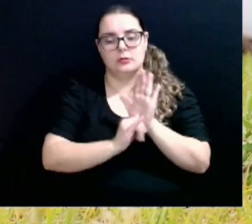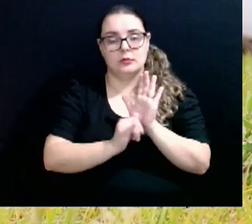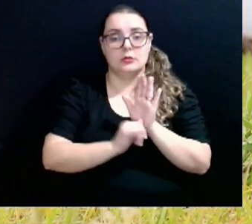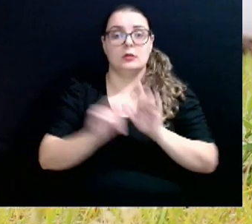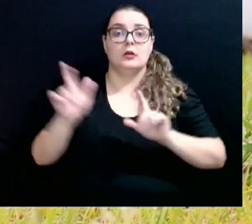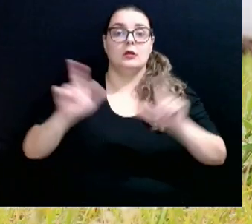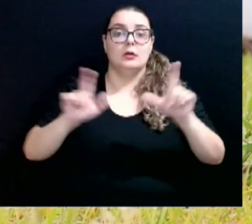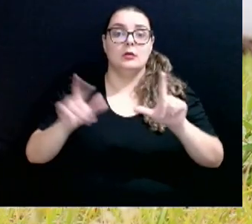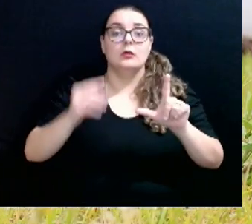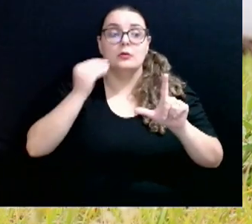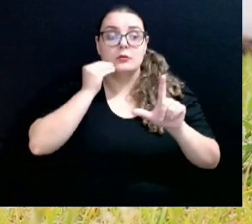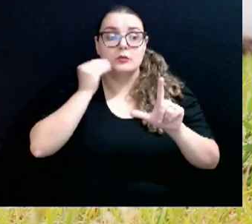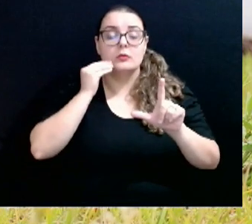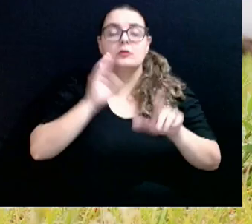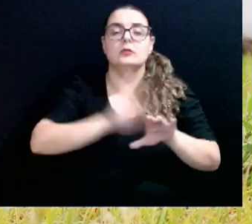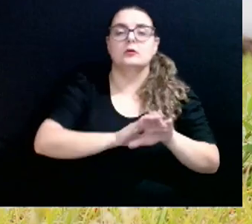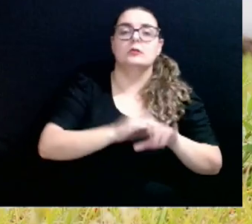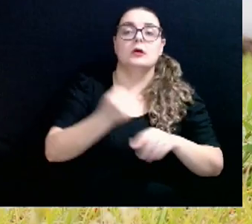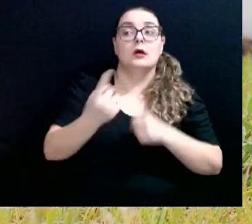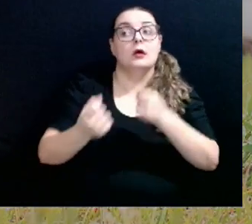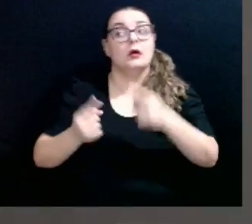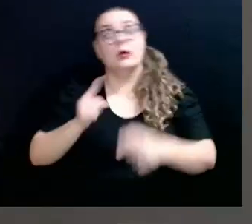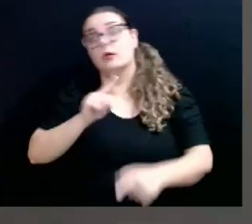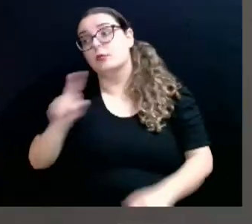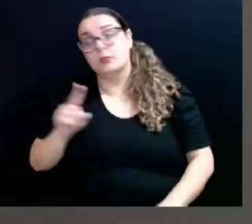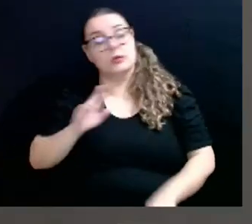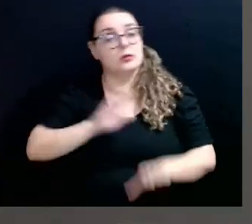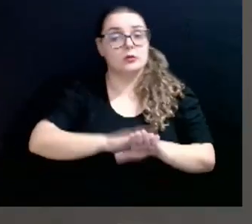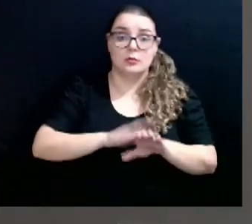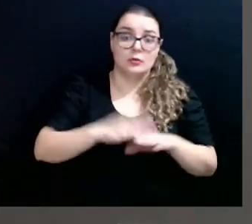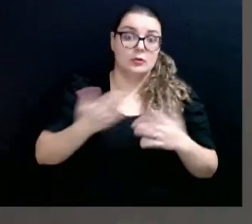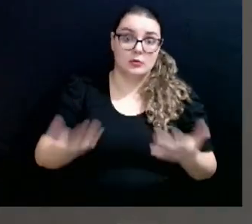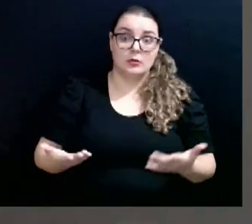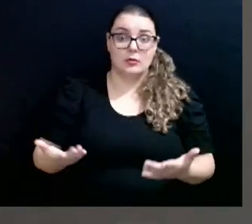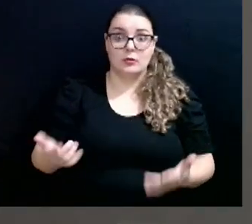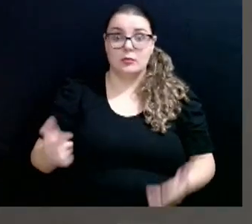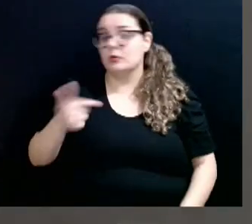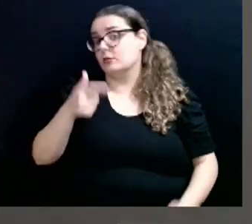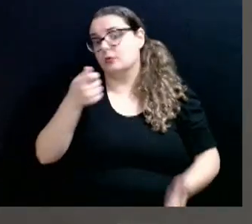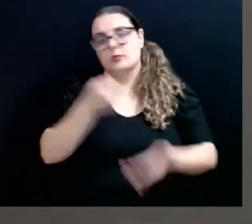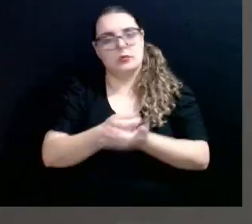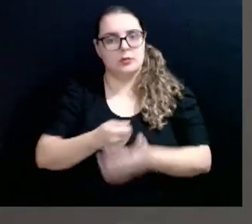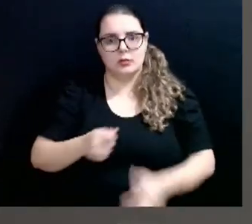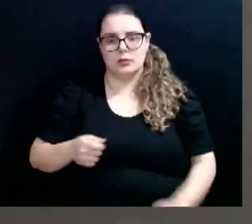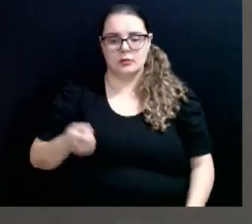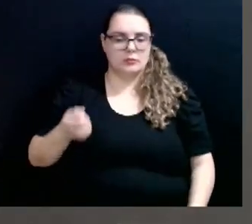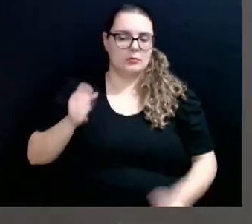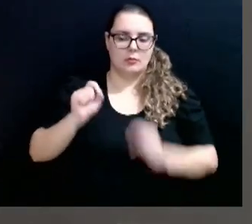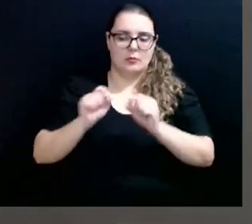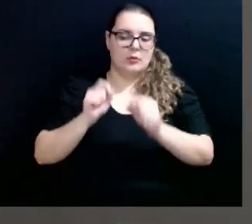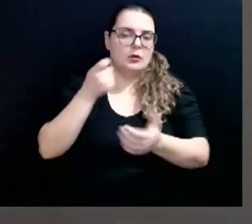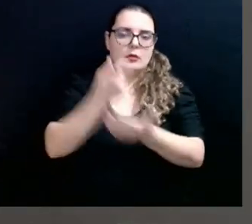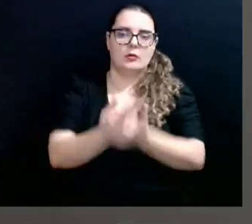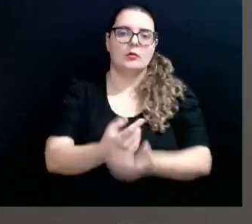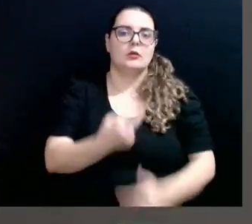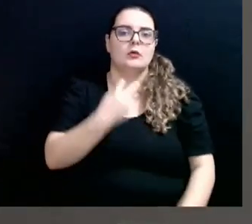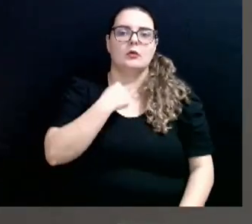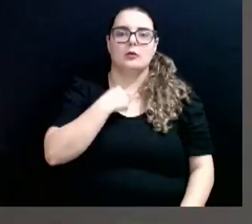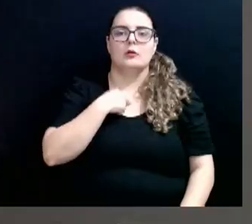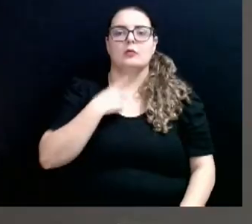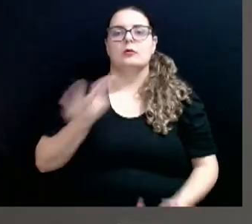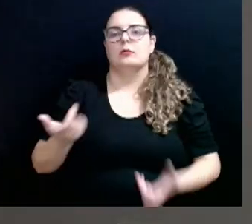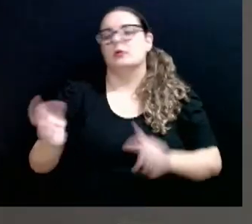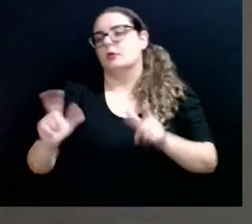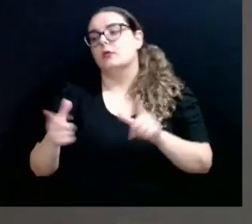estão funcionando, algumas televisões não estão funcionando, ou seja, não há garantia. Então quem comprar não pode ir numa assistência técnica falar, olha, comprei,